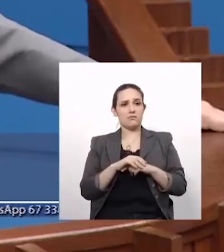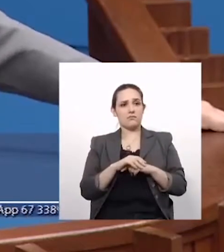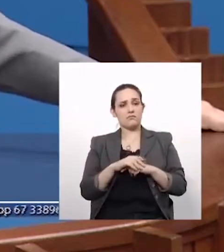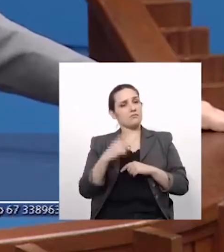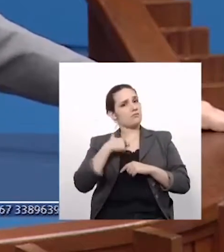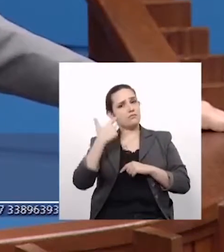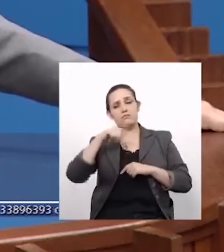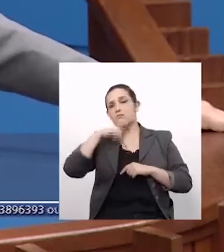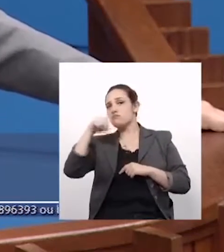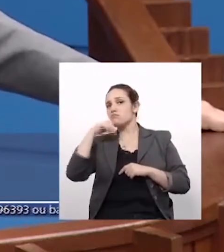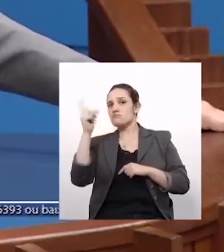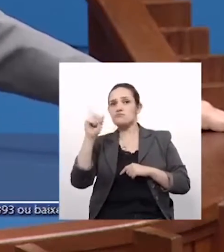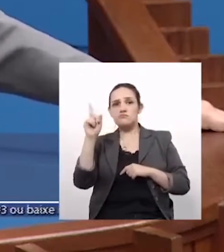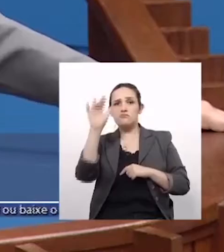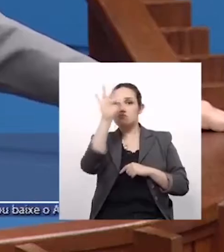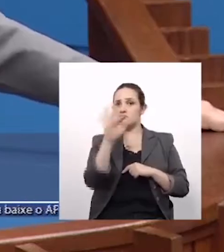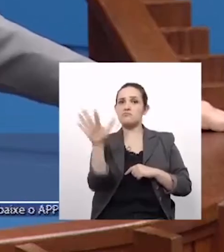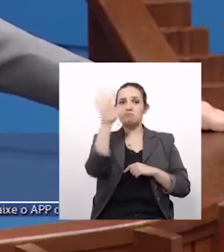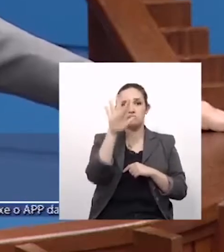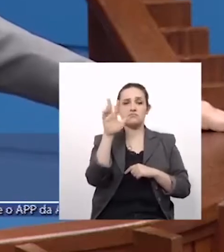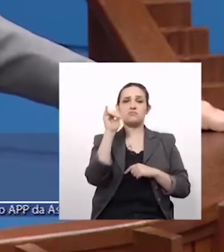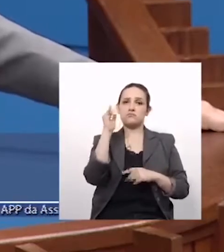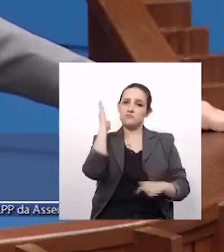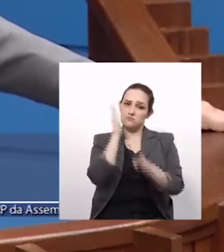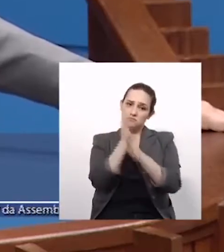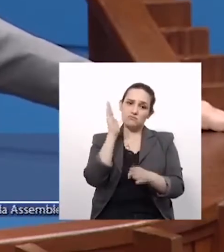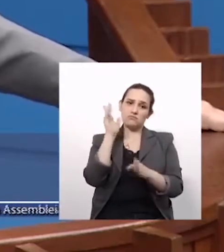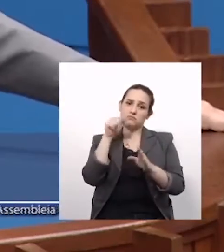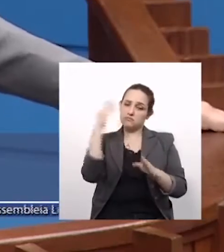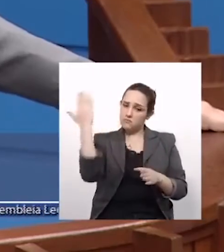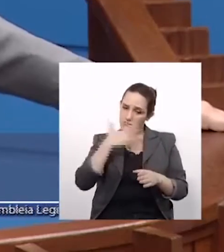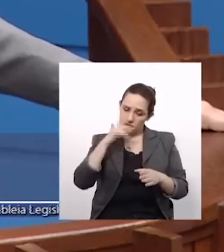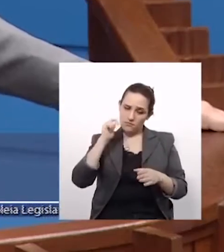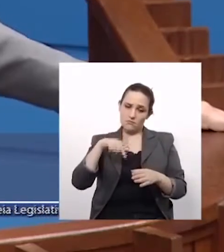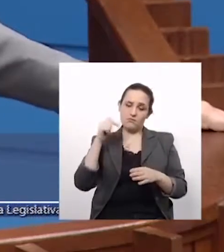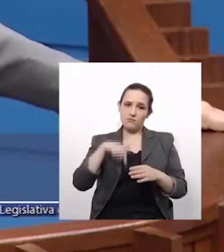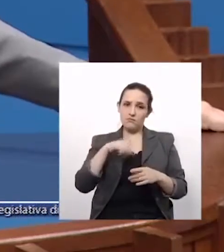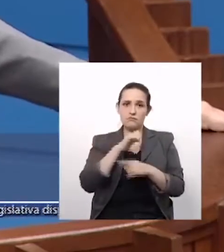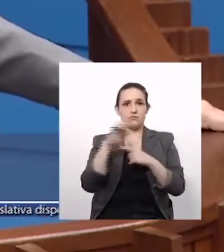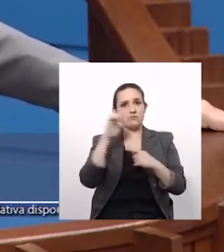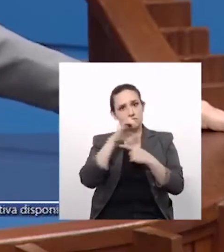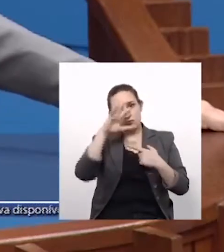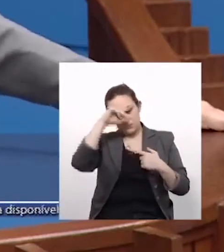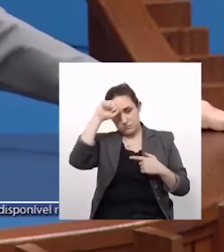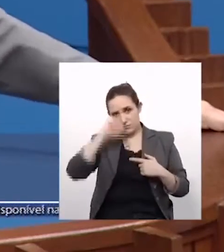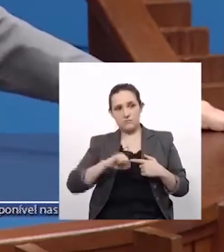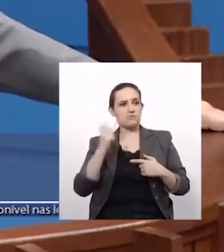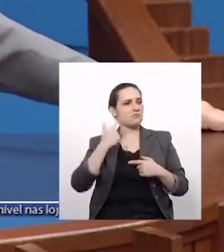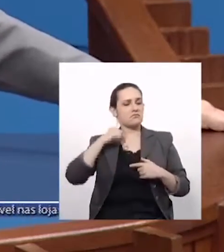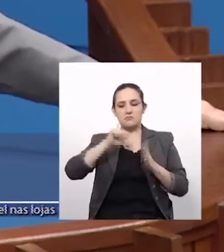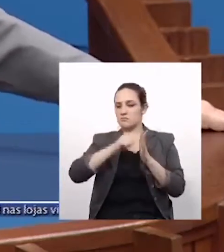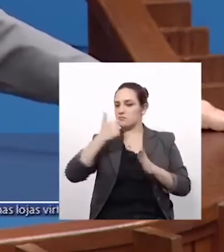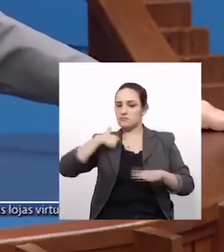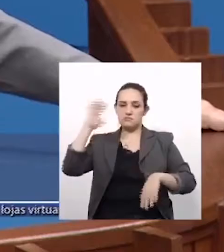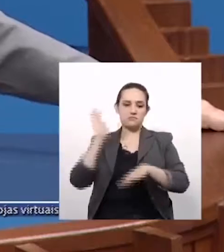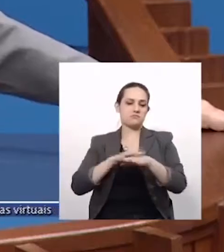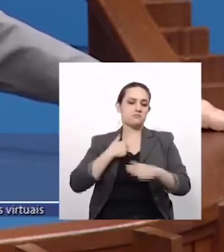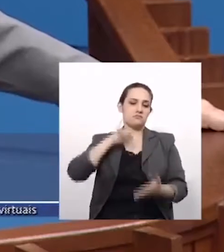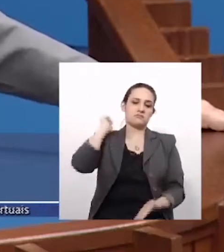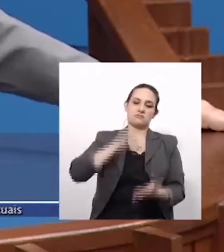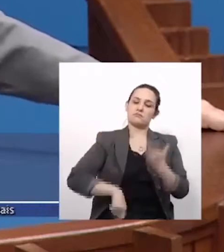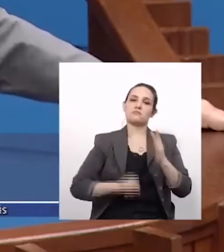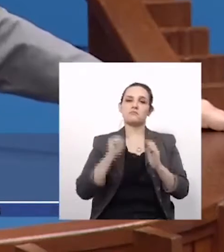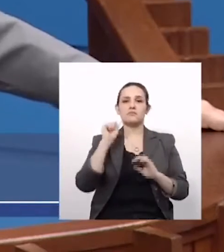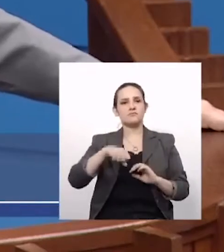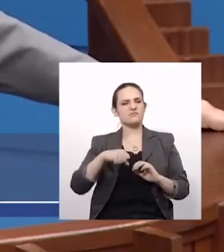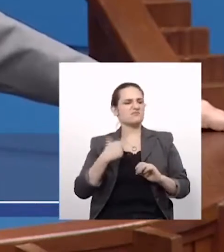tenho dúvida nenhuma de que, encontrando elementos que embasem a formação da CPI, eu serei o primeiro a colocar a minha